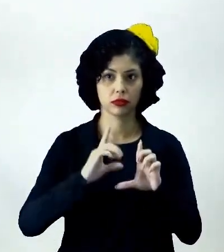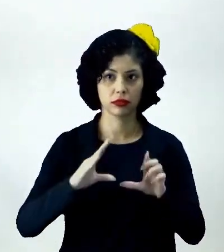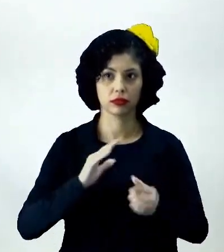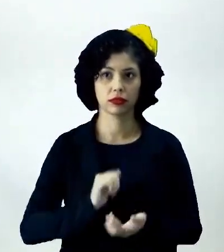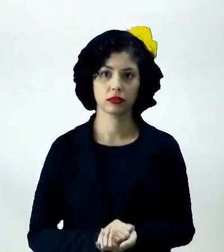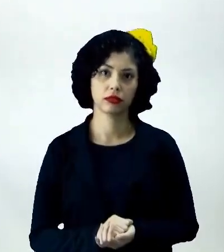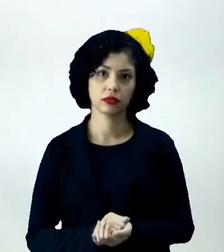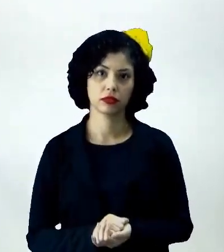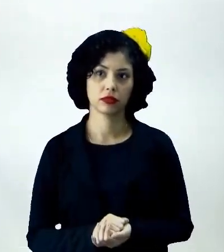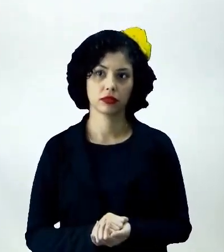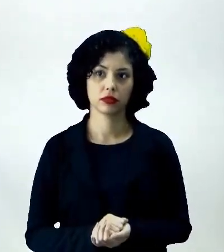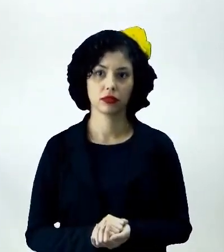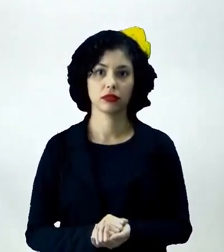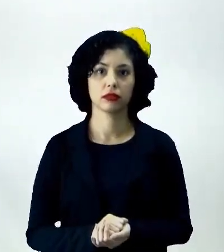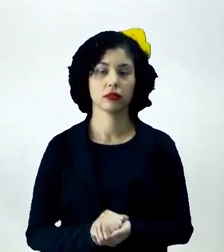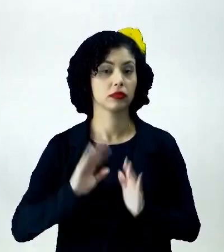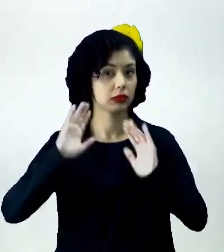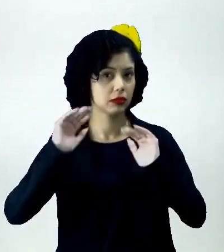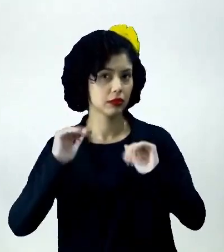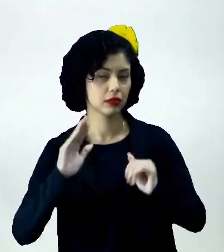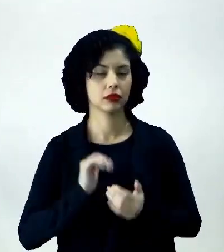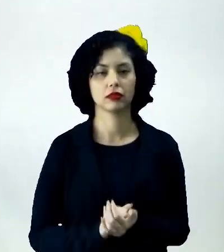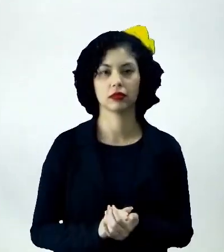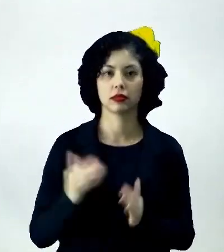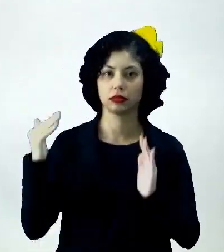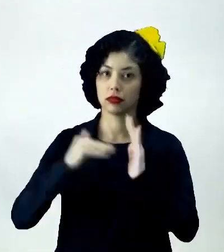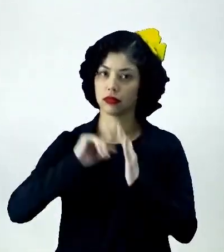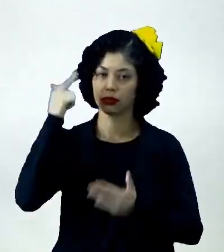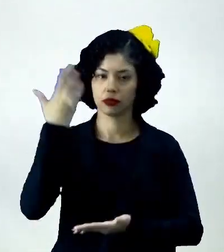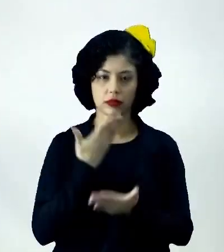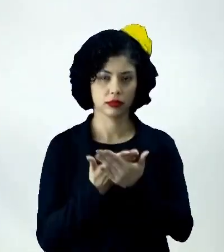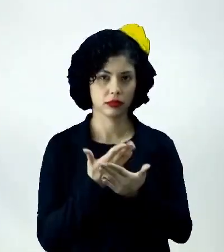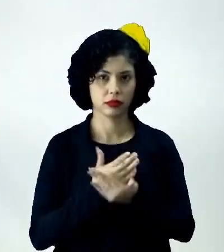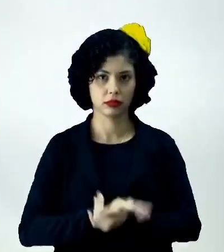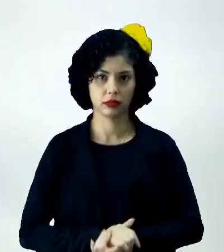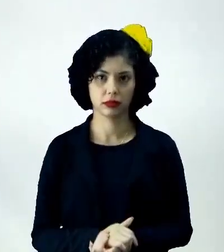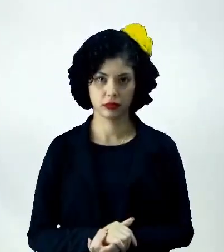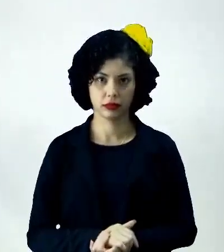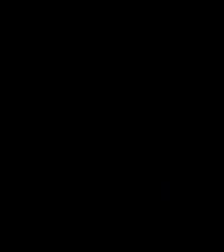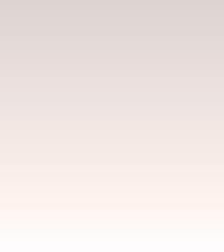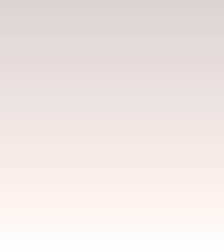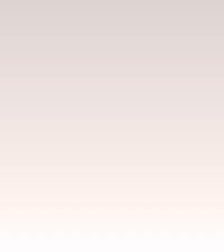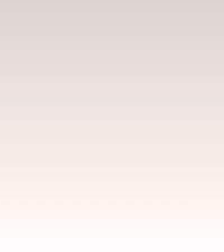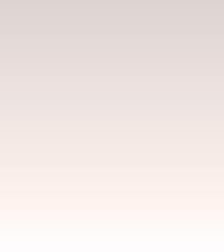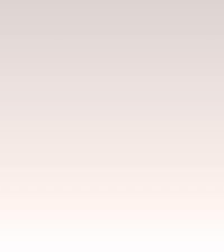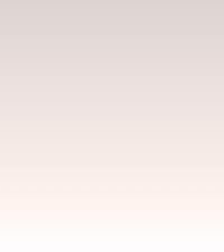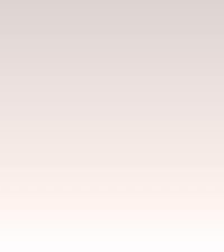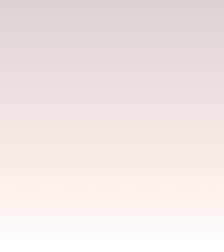plataforma Eduque, ok? Bye bye, see you next class. Tchau, tchau, até a próxima aula.